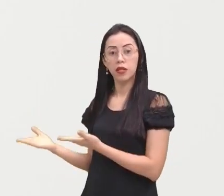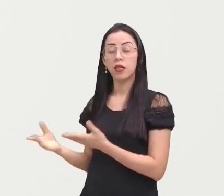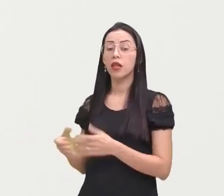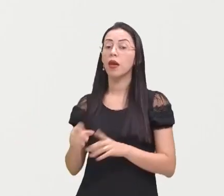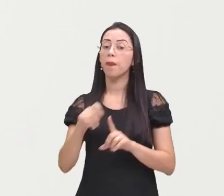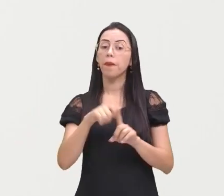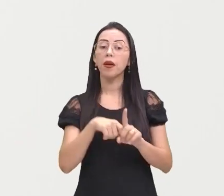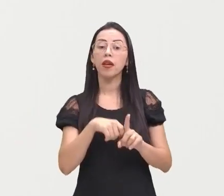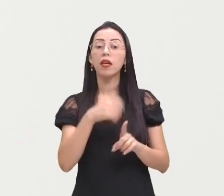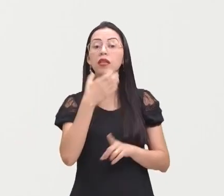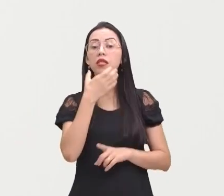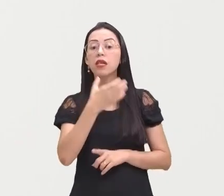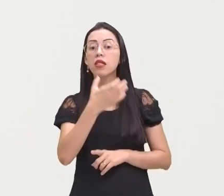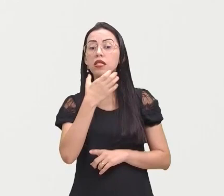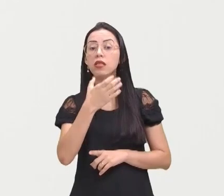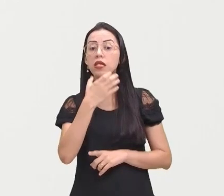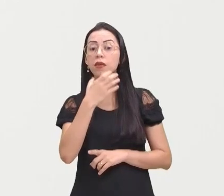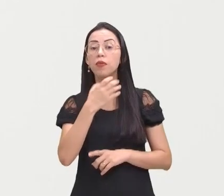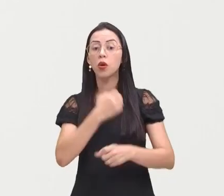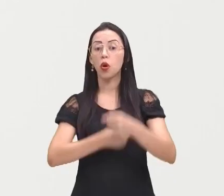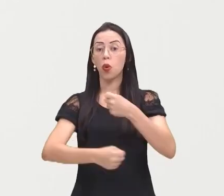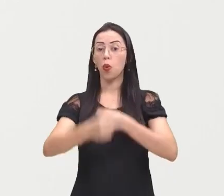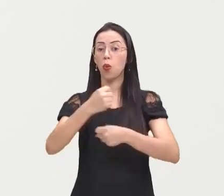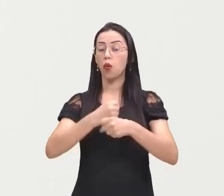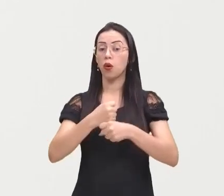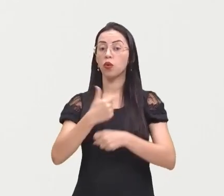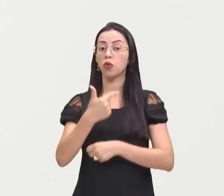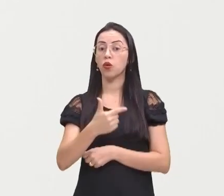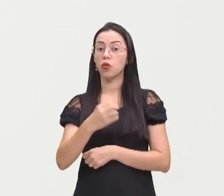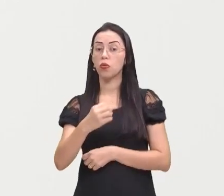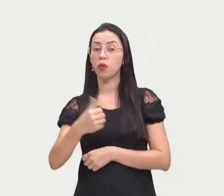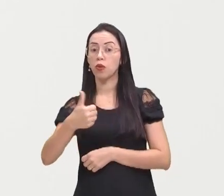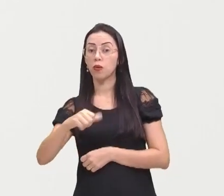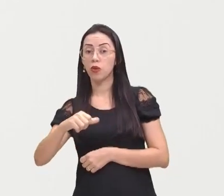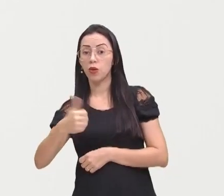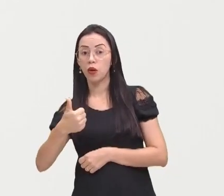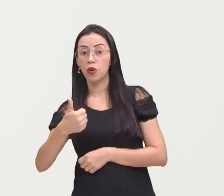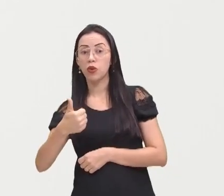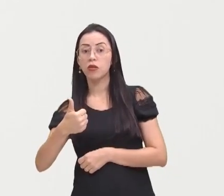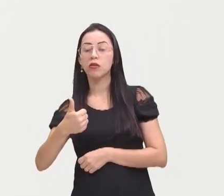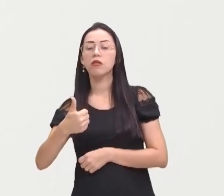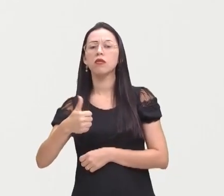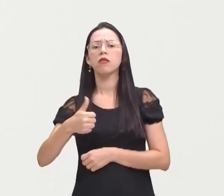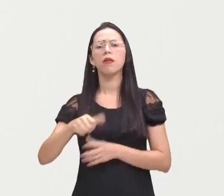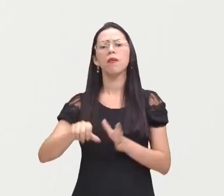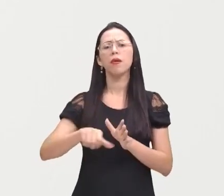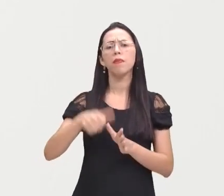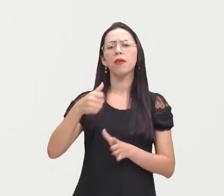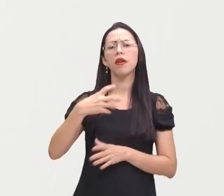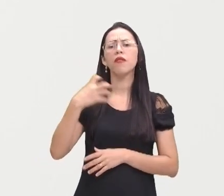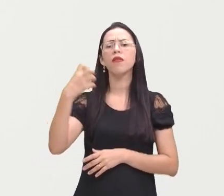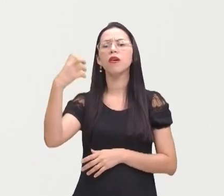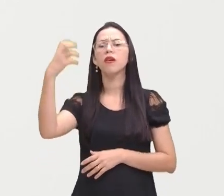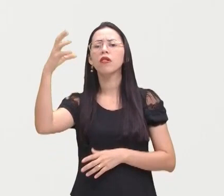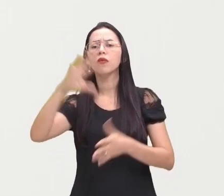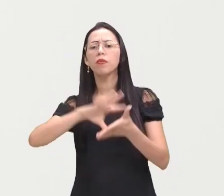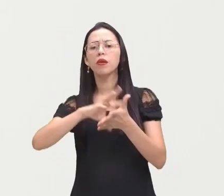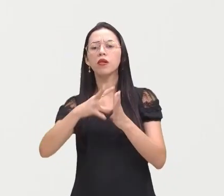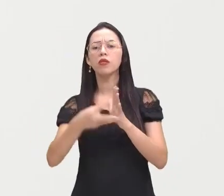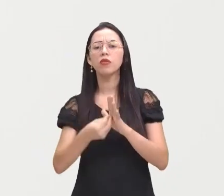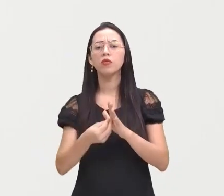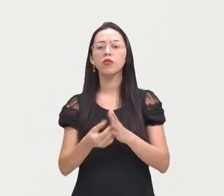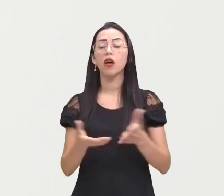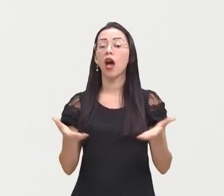é o mês e o ano que eles fizeram a viagem para a Amazônia. Vamos investigar agora mais